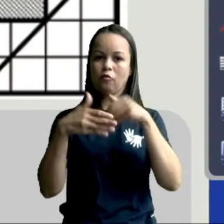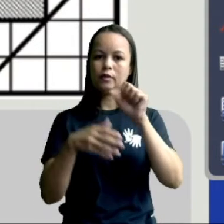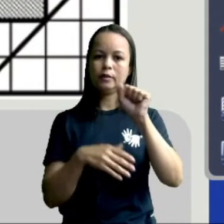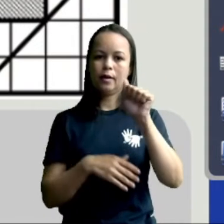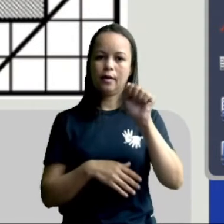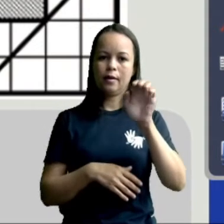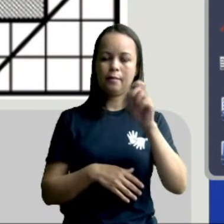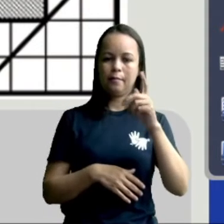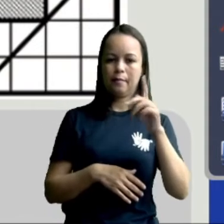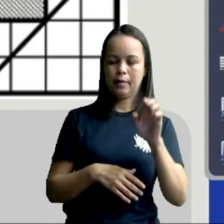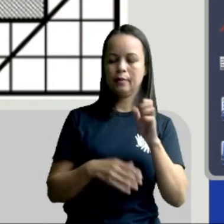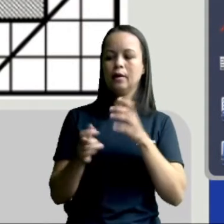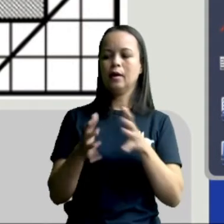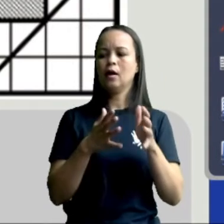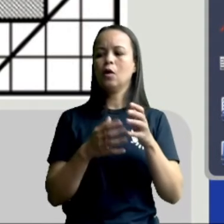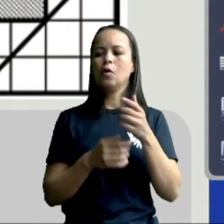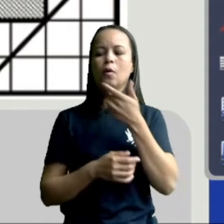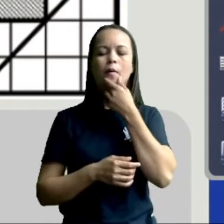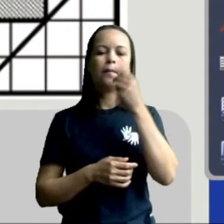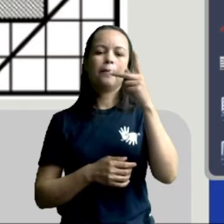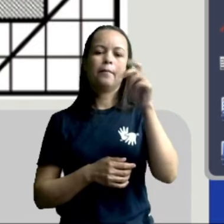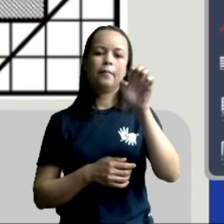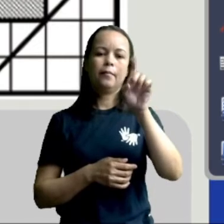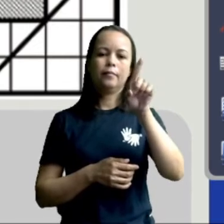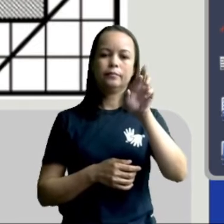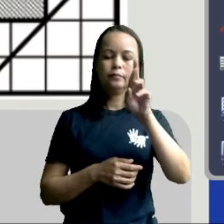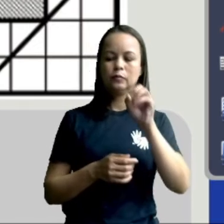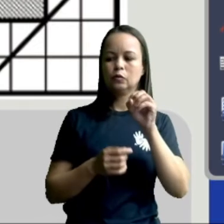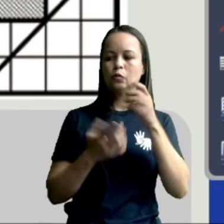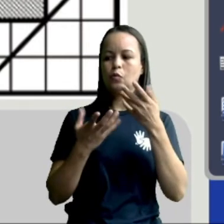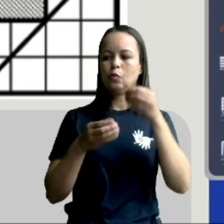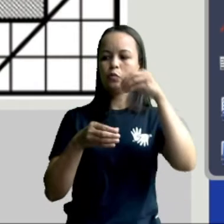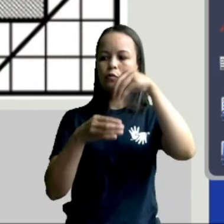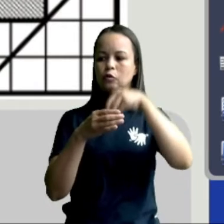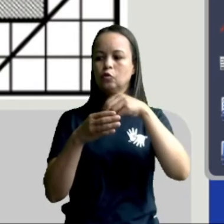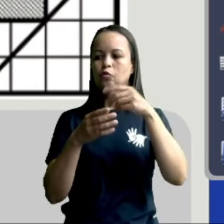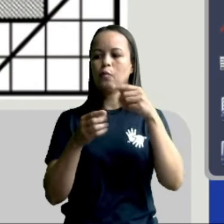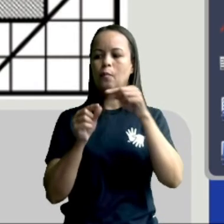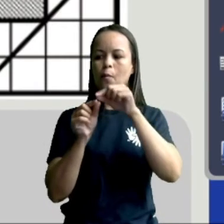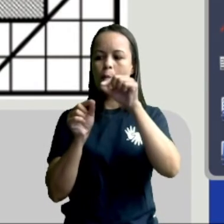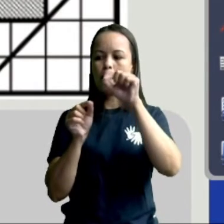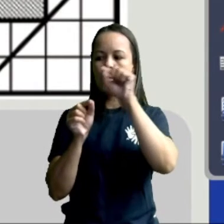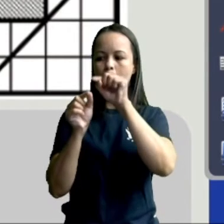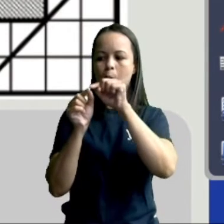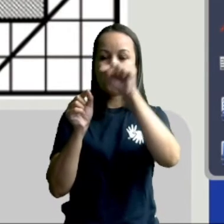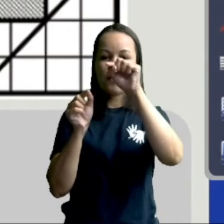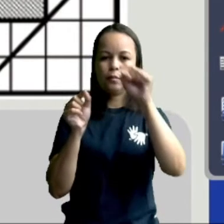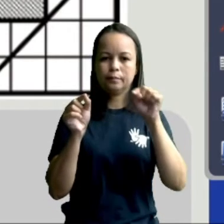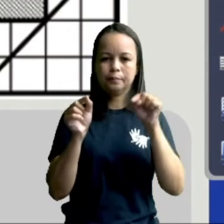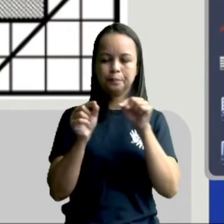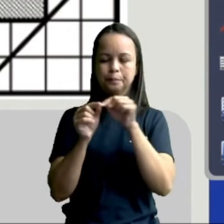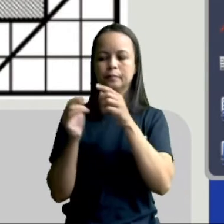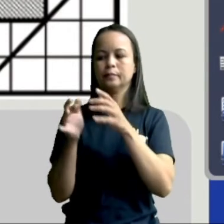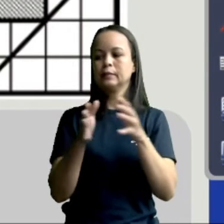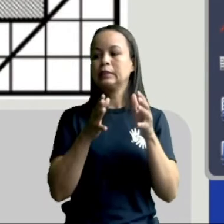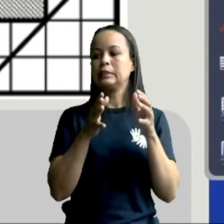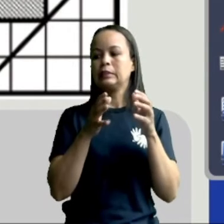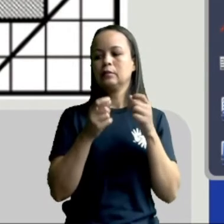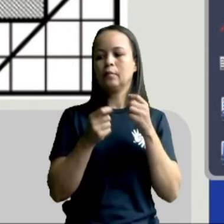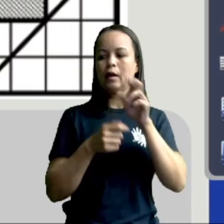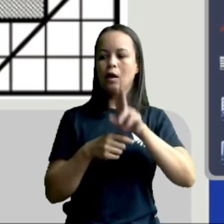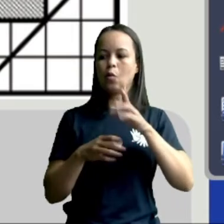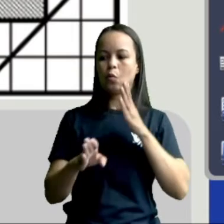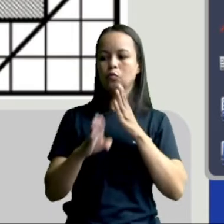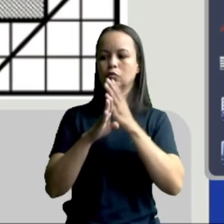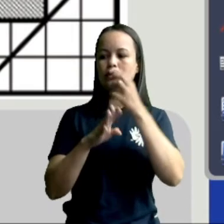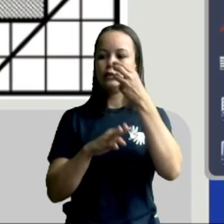Pedro usou os pontos que ficam no meio dos lados de um quadrado de 32 centímetros de perímetro para construir um